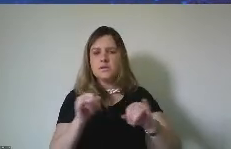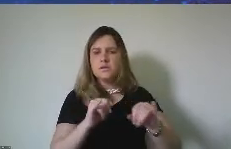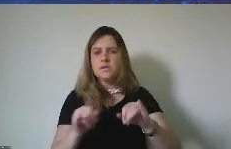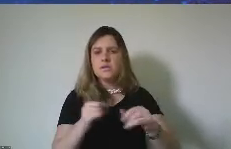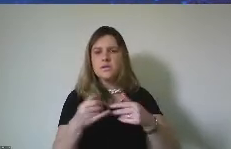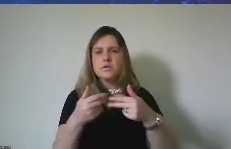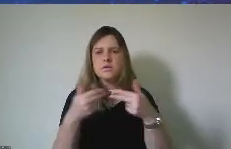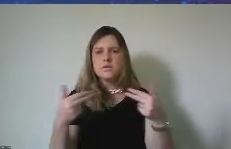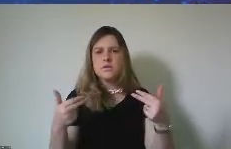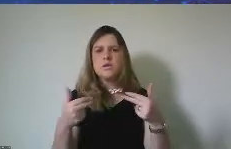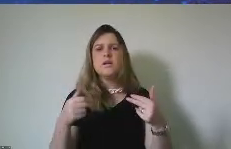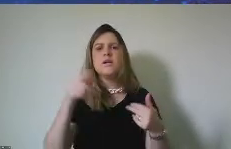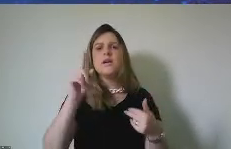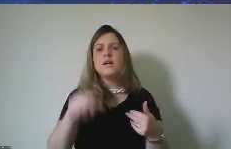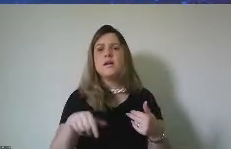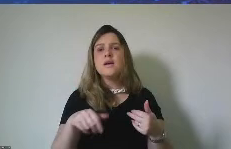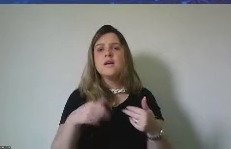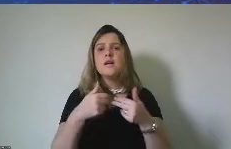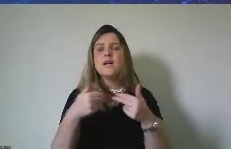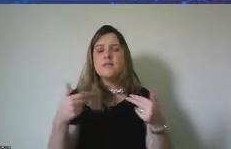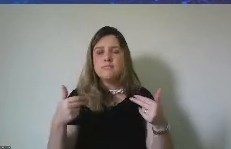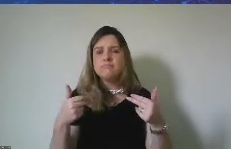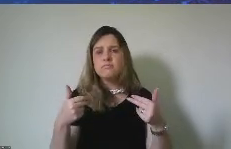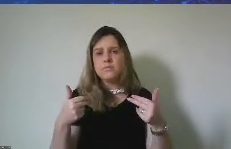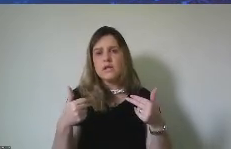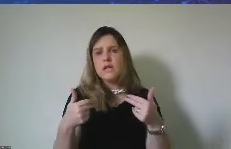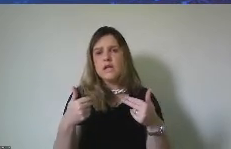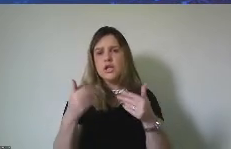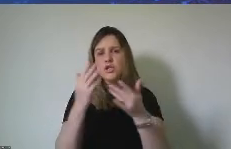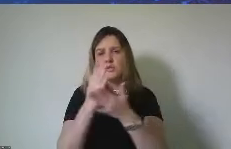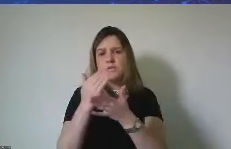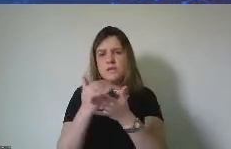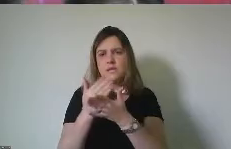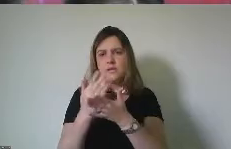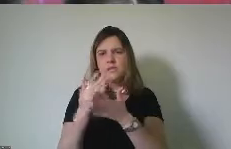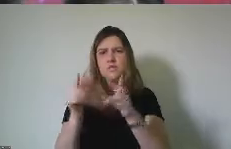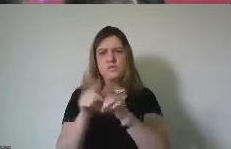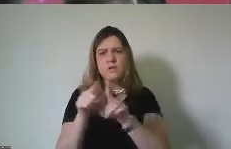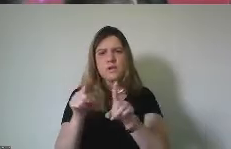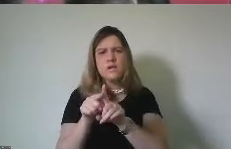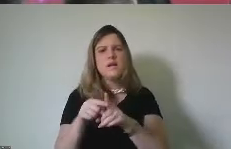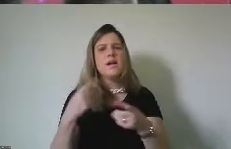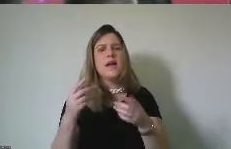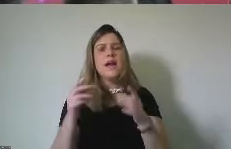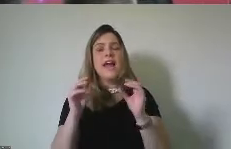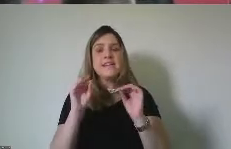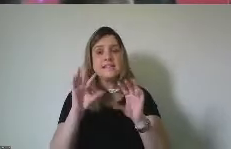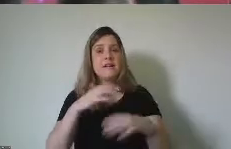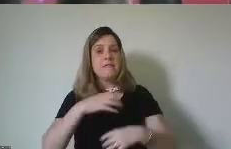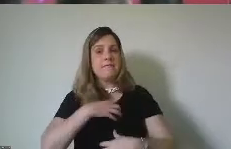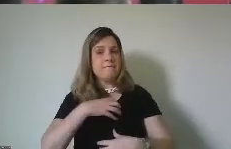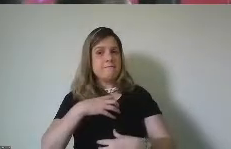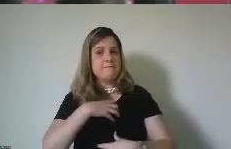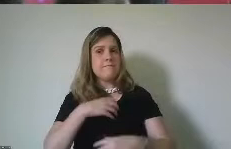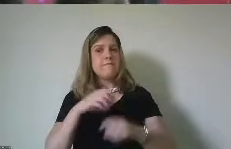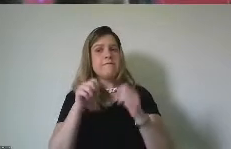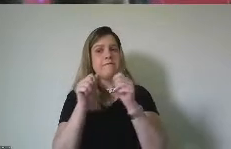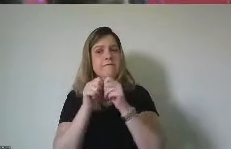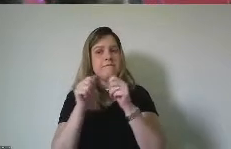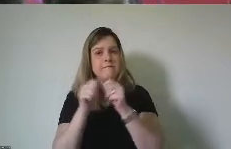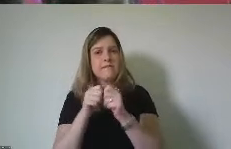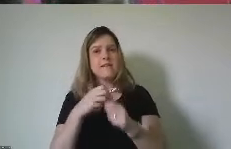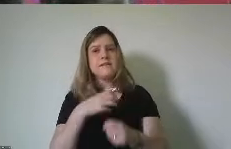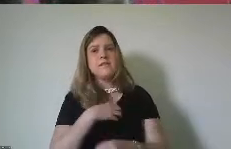Quem opera o sistema de distribuição o distinguir um sistema Operation e essa coordenação vai permitir que